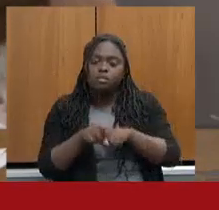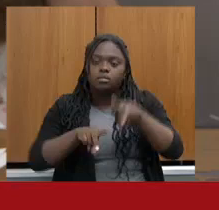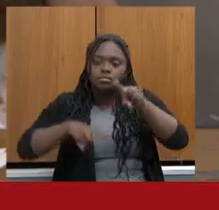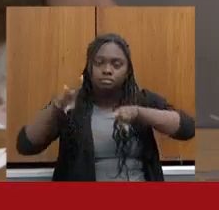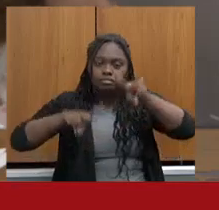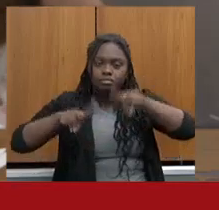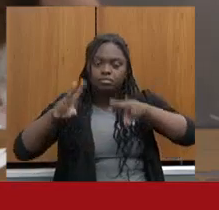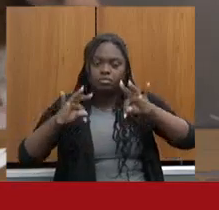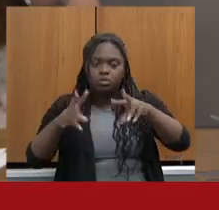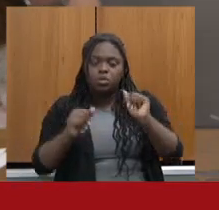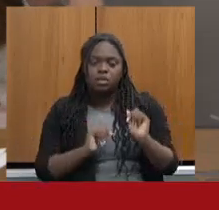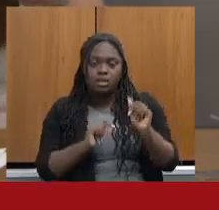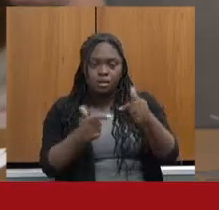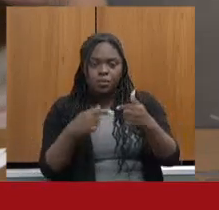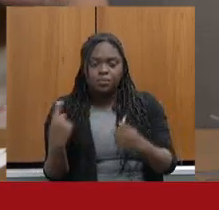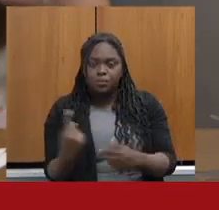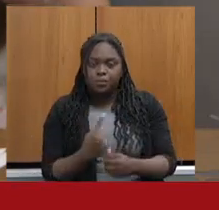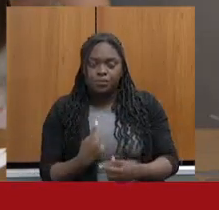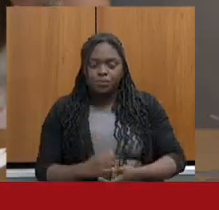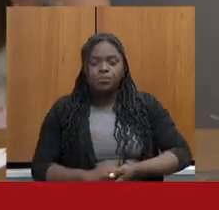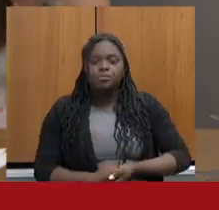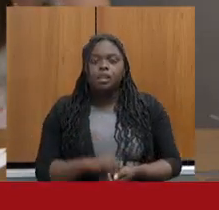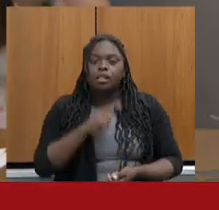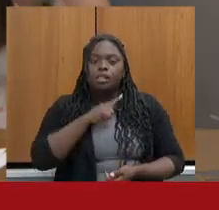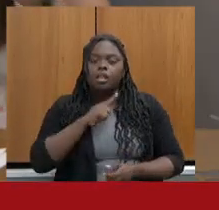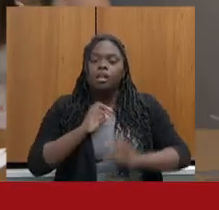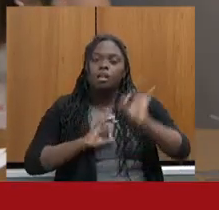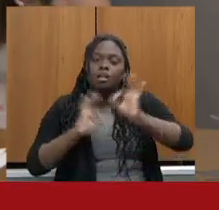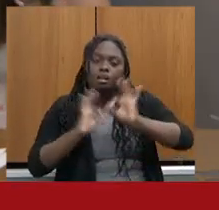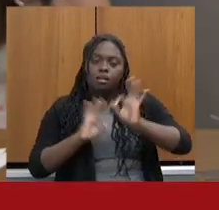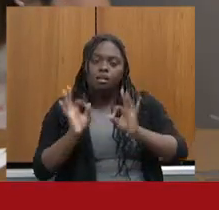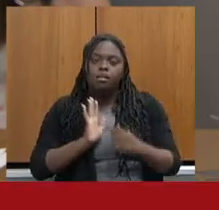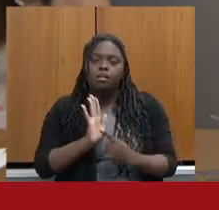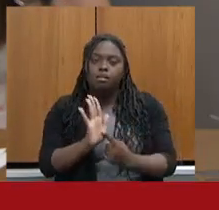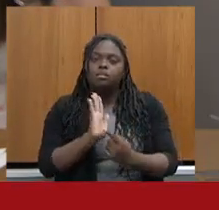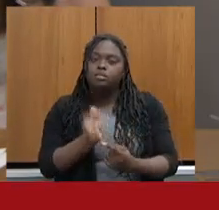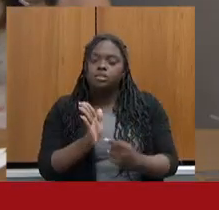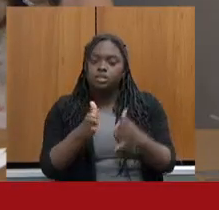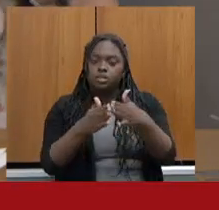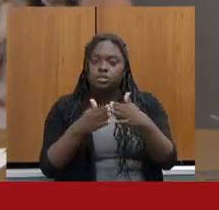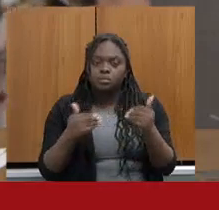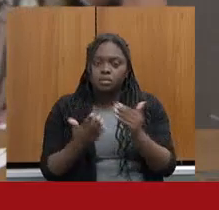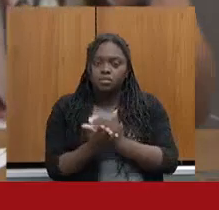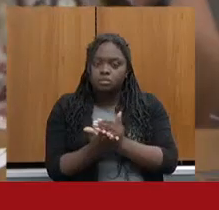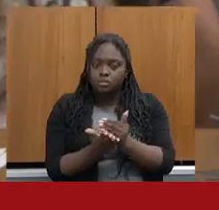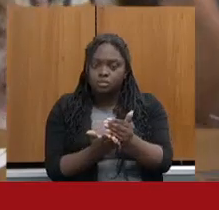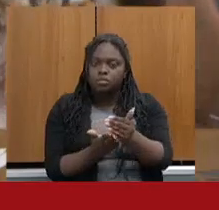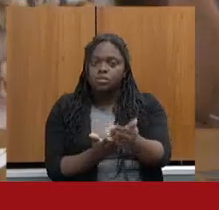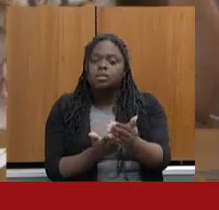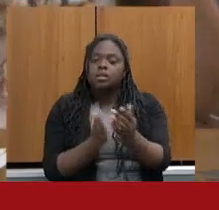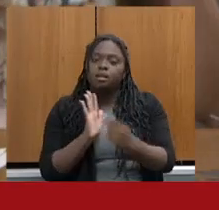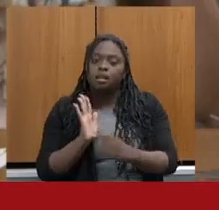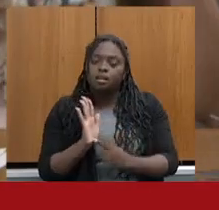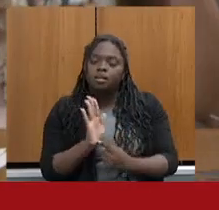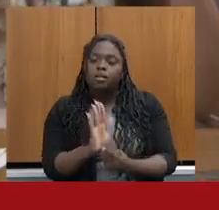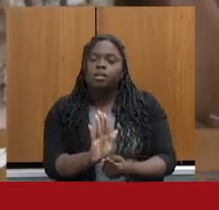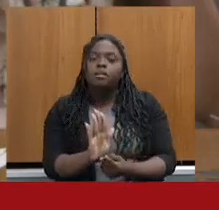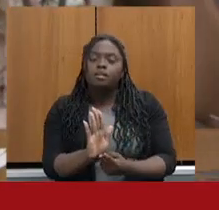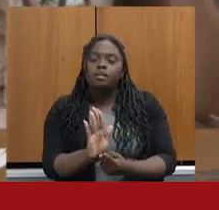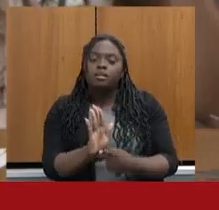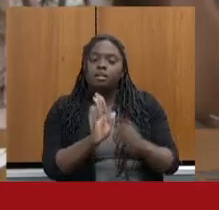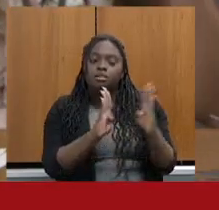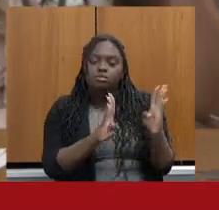todas as nossas ações nós preparamos uma apresentação eu já peço que a gente possa iniciar com essa apresentação para